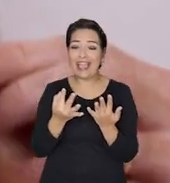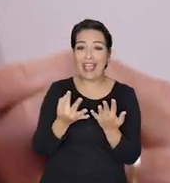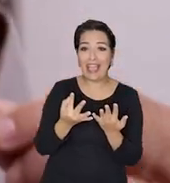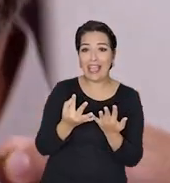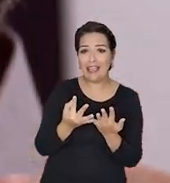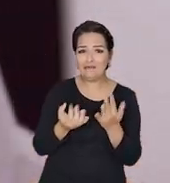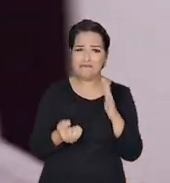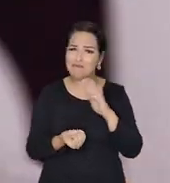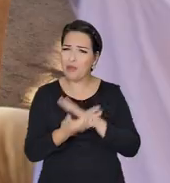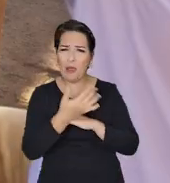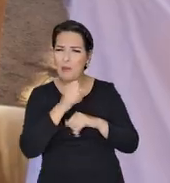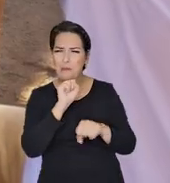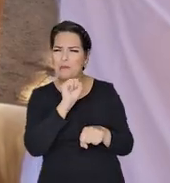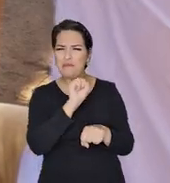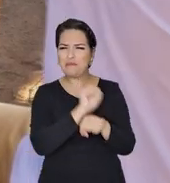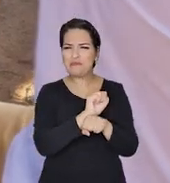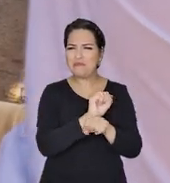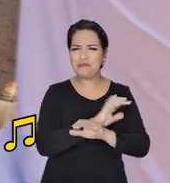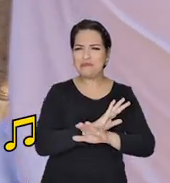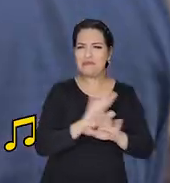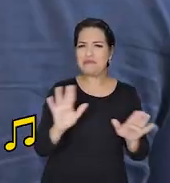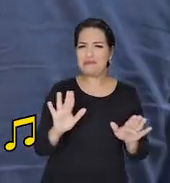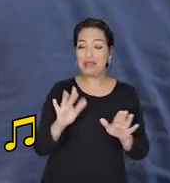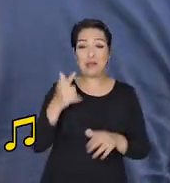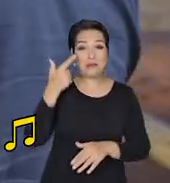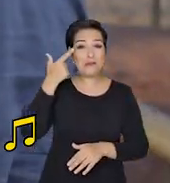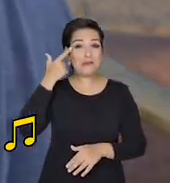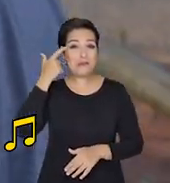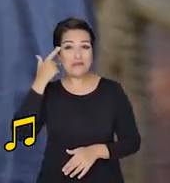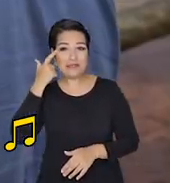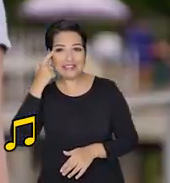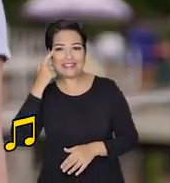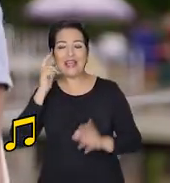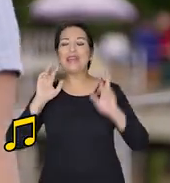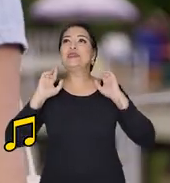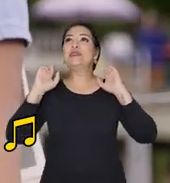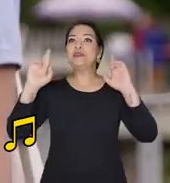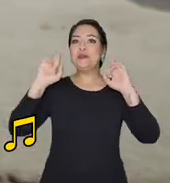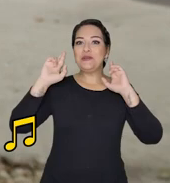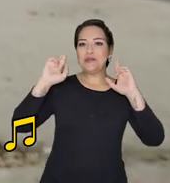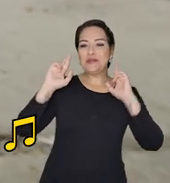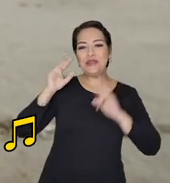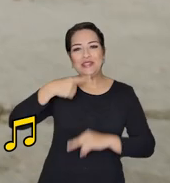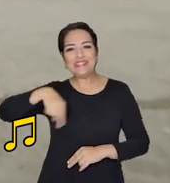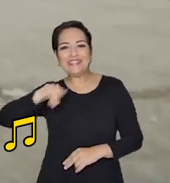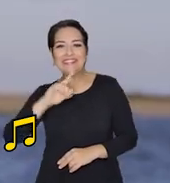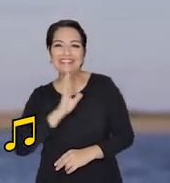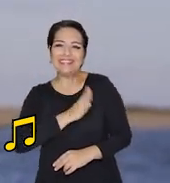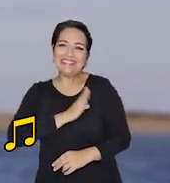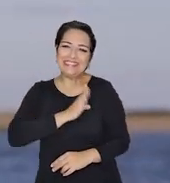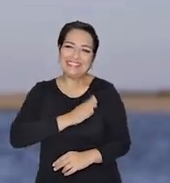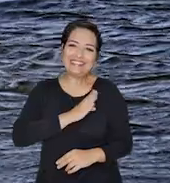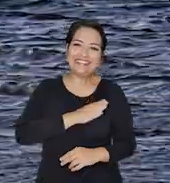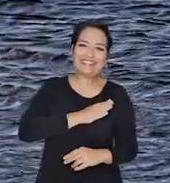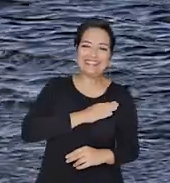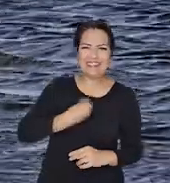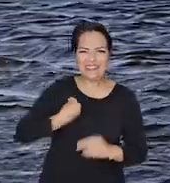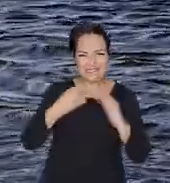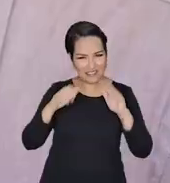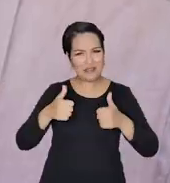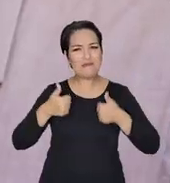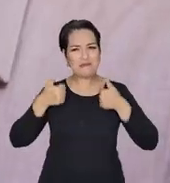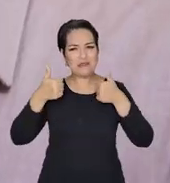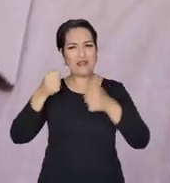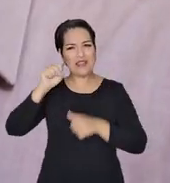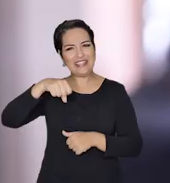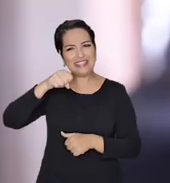de desonestidade e decepção. Marcela é a esperança que enche o nosso coração. A vida vai